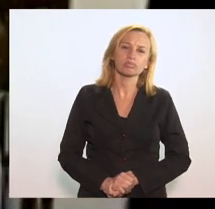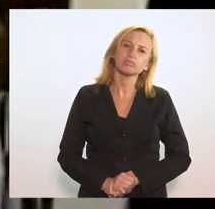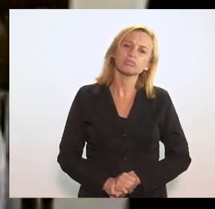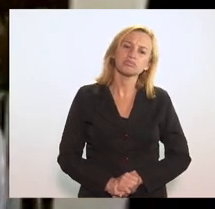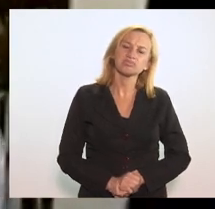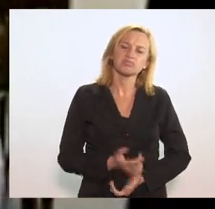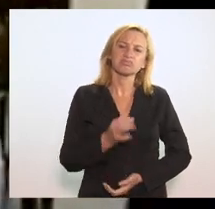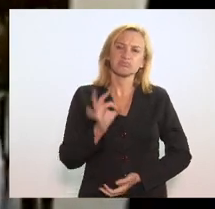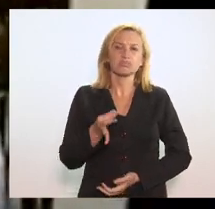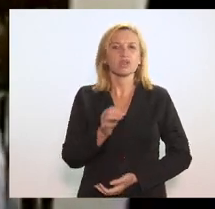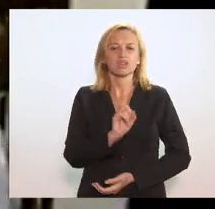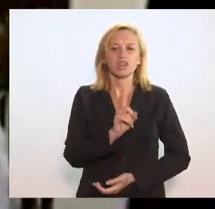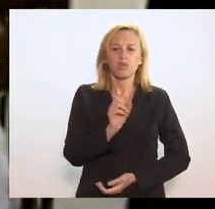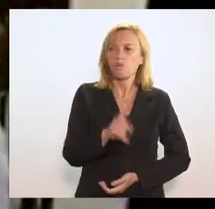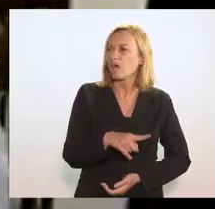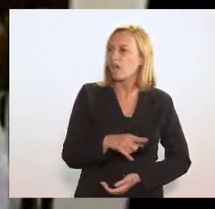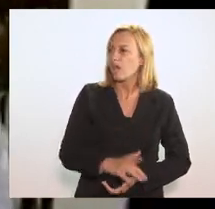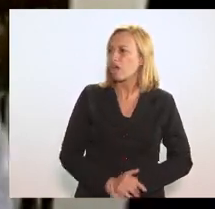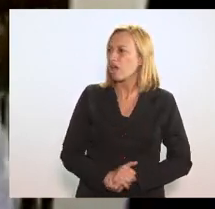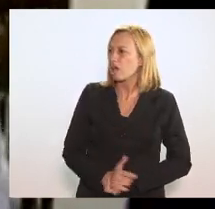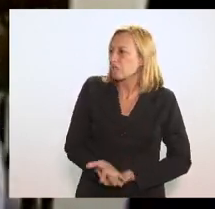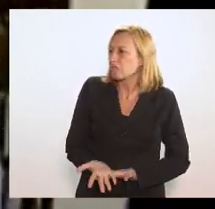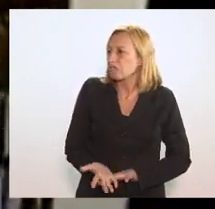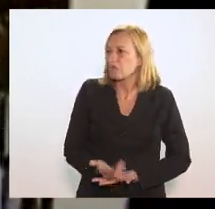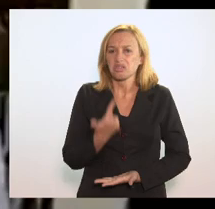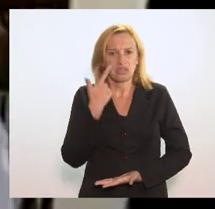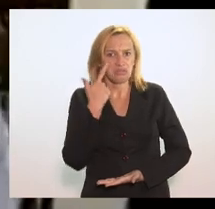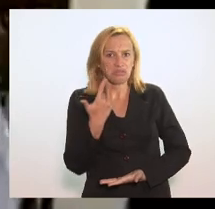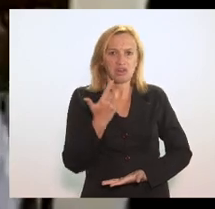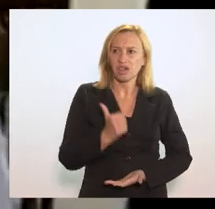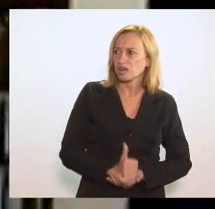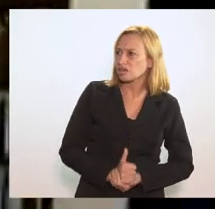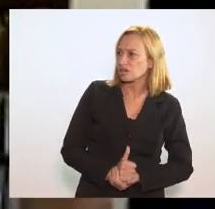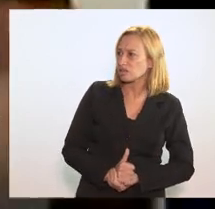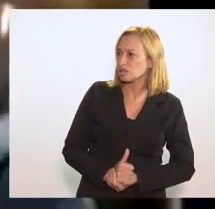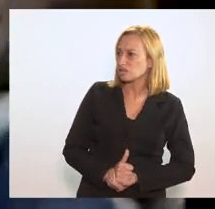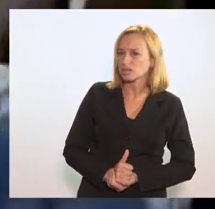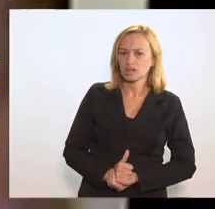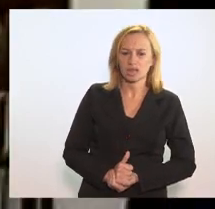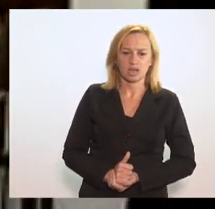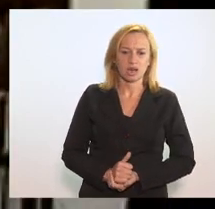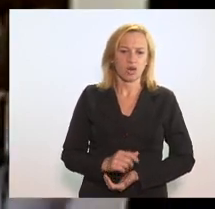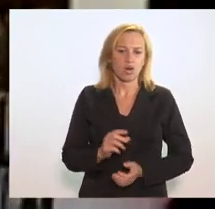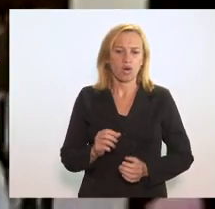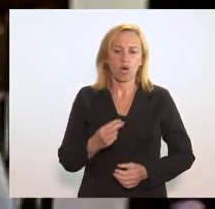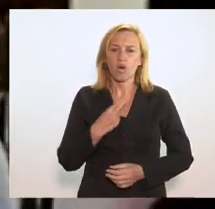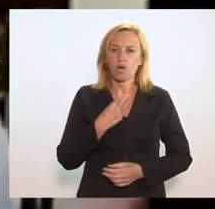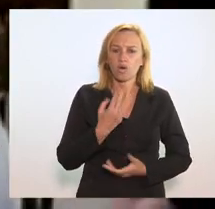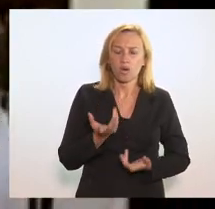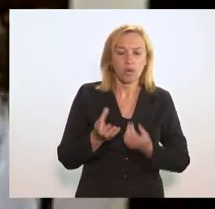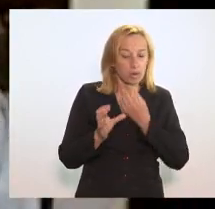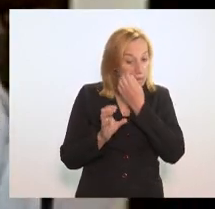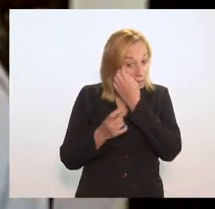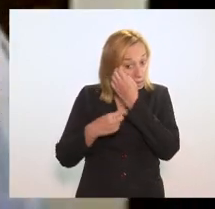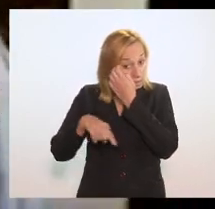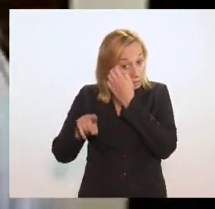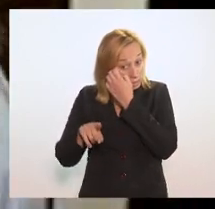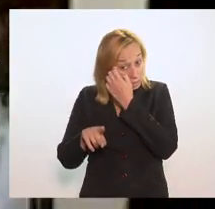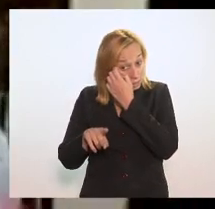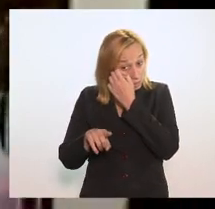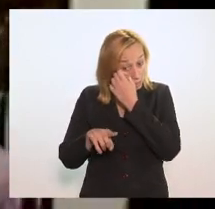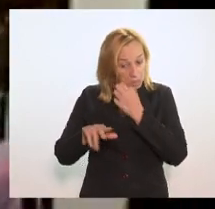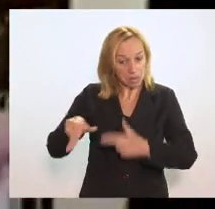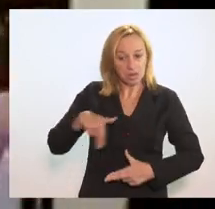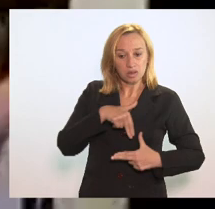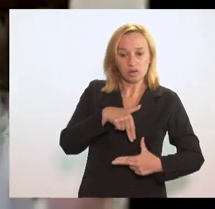Não é isto que a gente está vendo ocupar a tribuna, não tem, mostra um